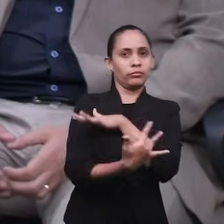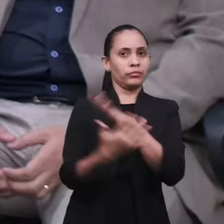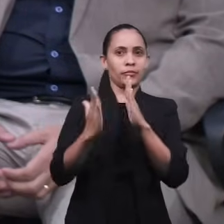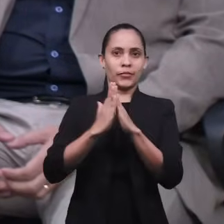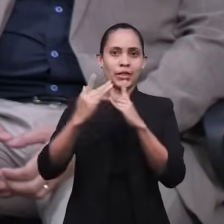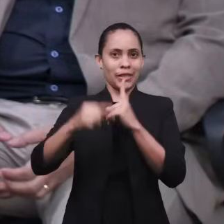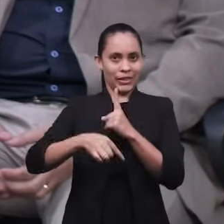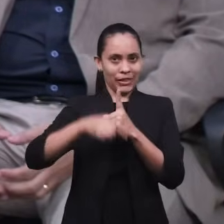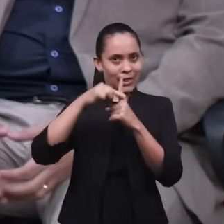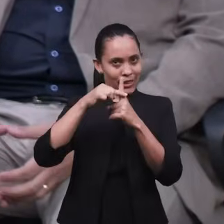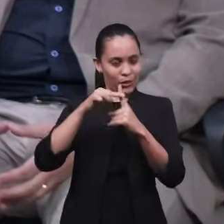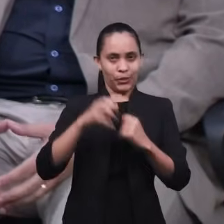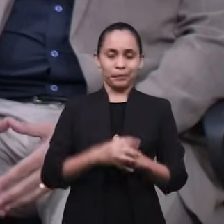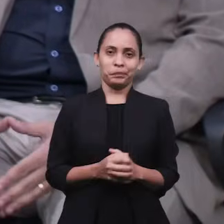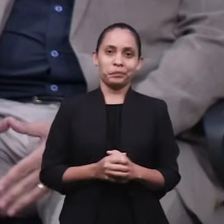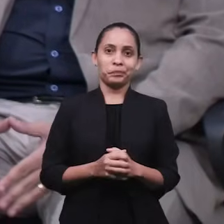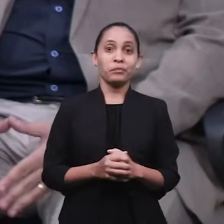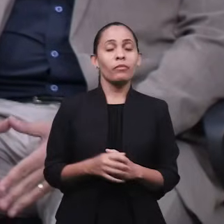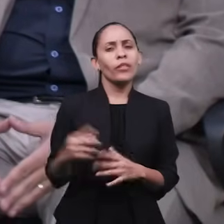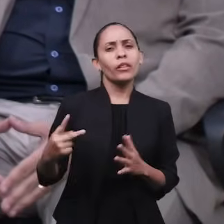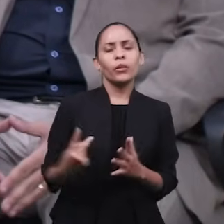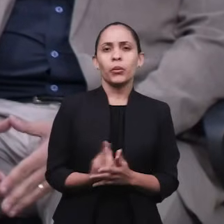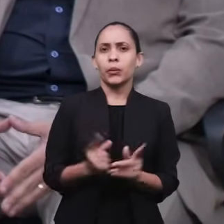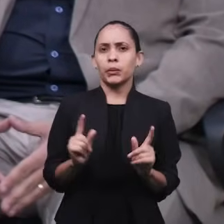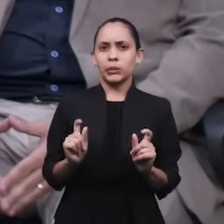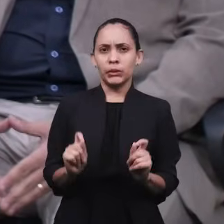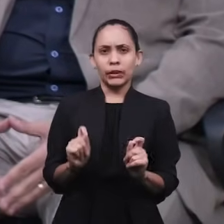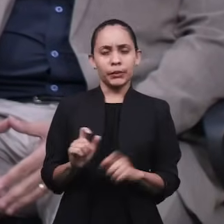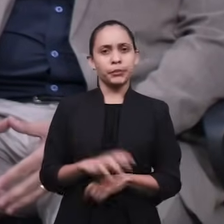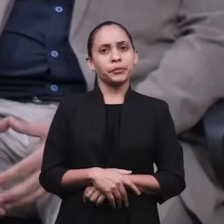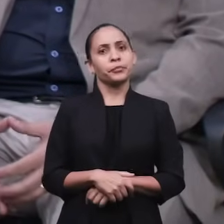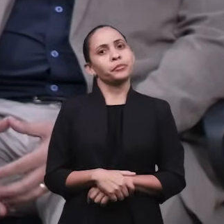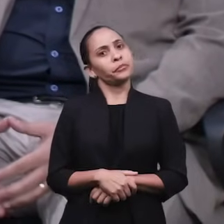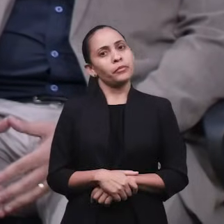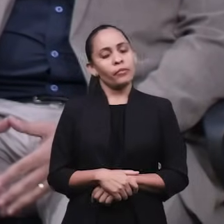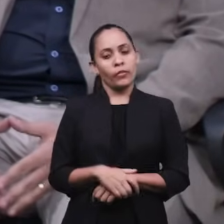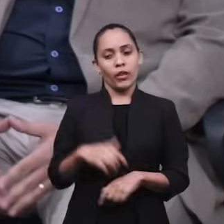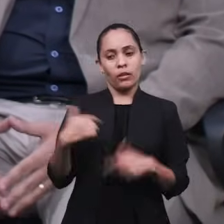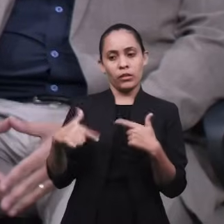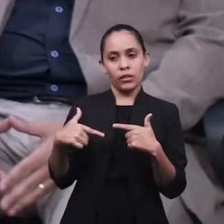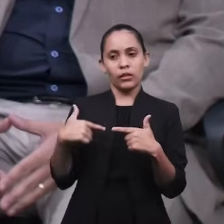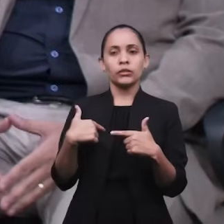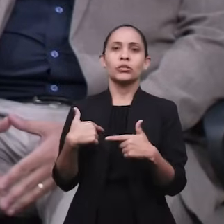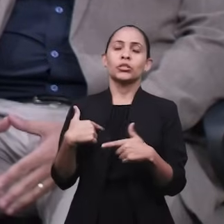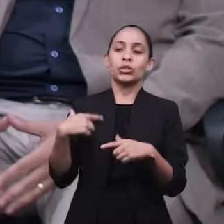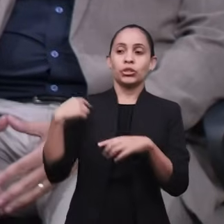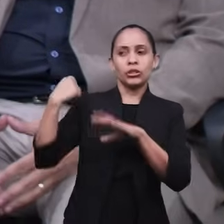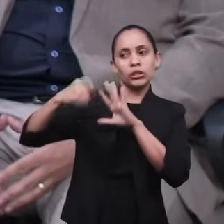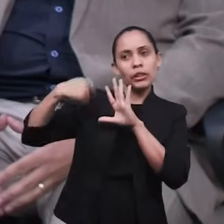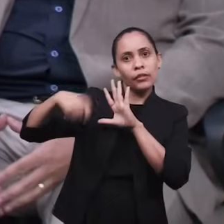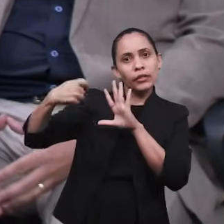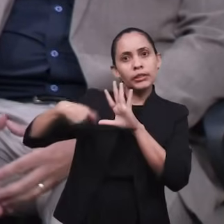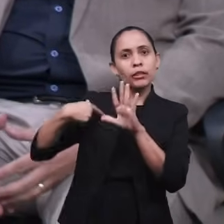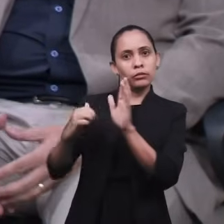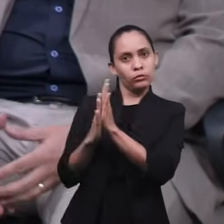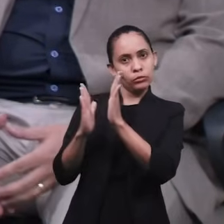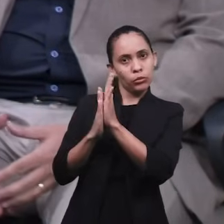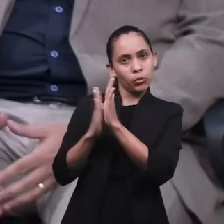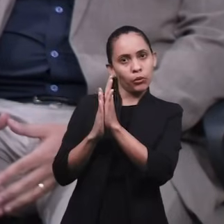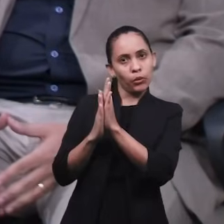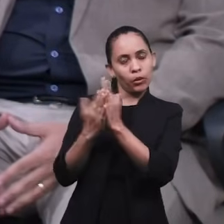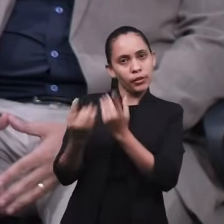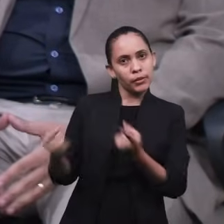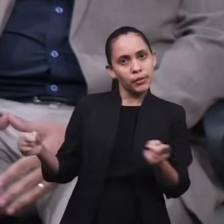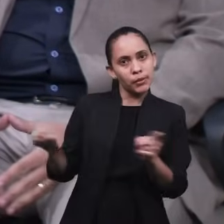igreja. Então, isso impulsionou o trabalho de produção, de gravação.